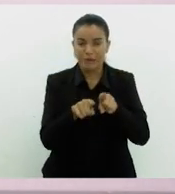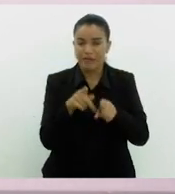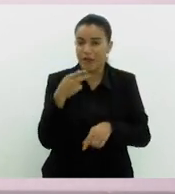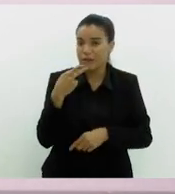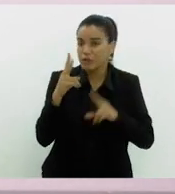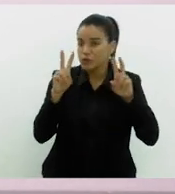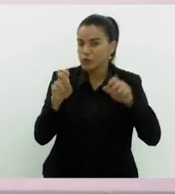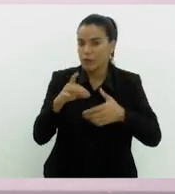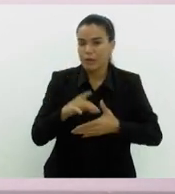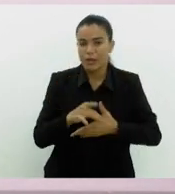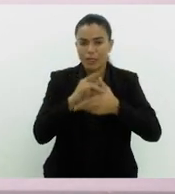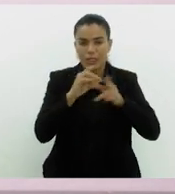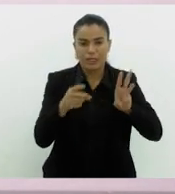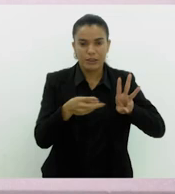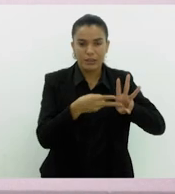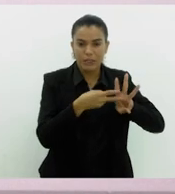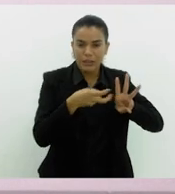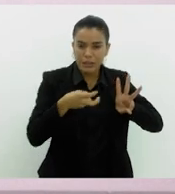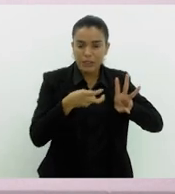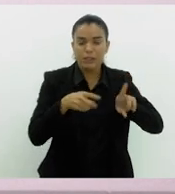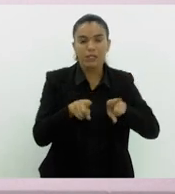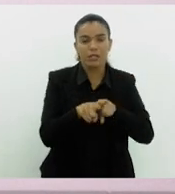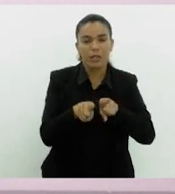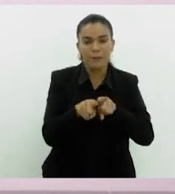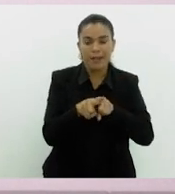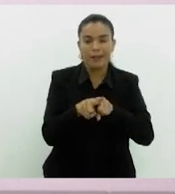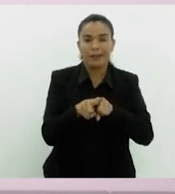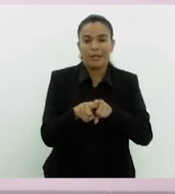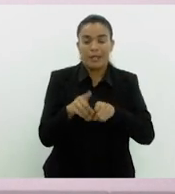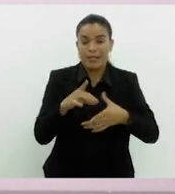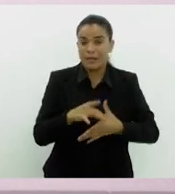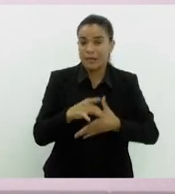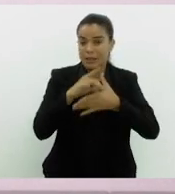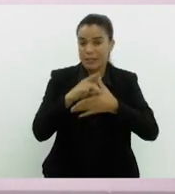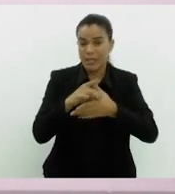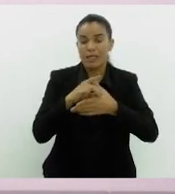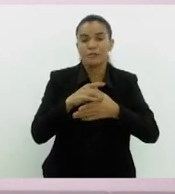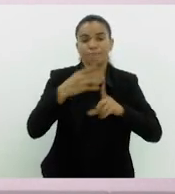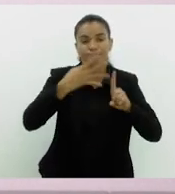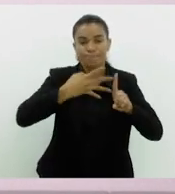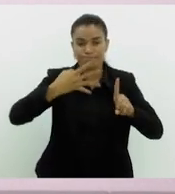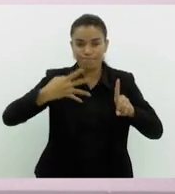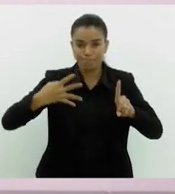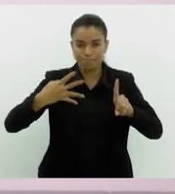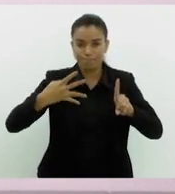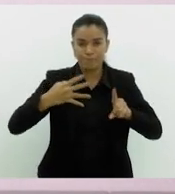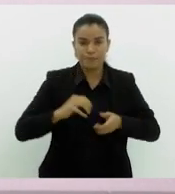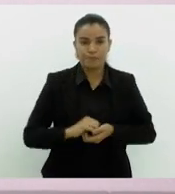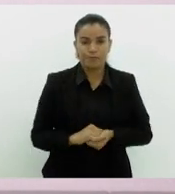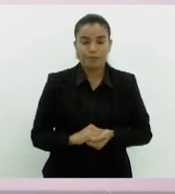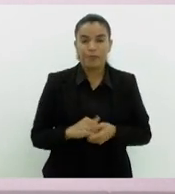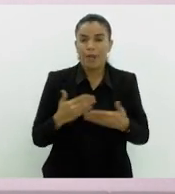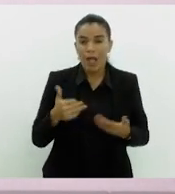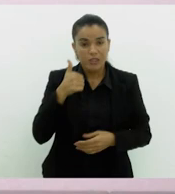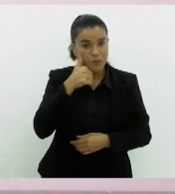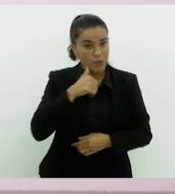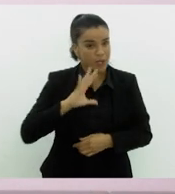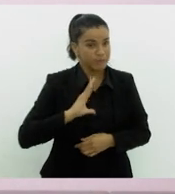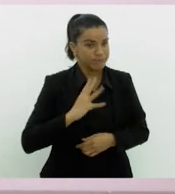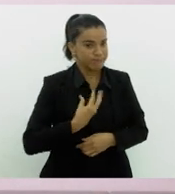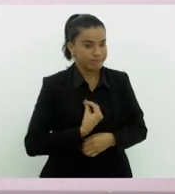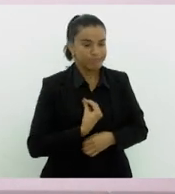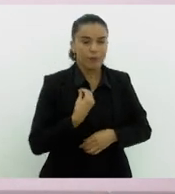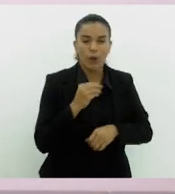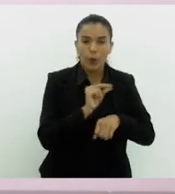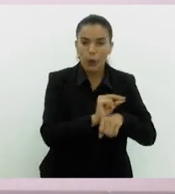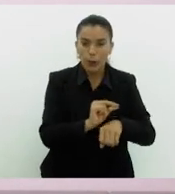de lideranças indígenas e também de lideranças da comunidade LGBTQIA+, né? As mulheres trans, elas cuidam não